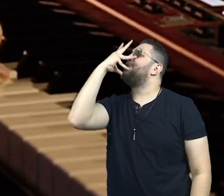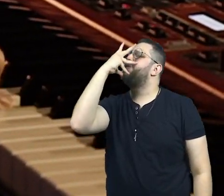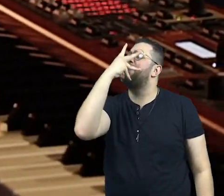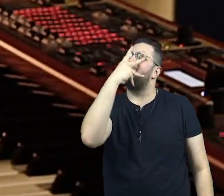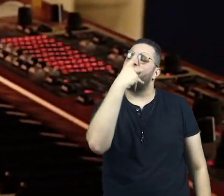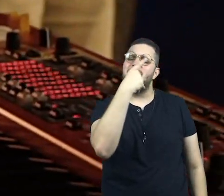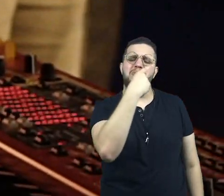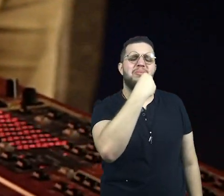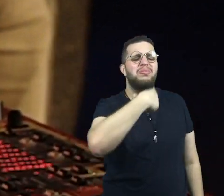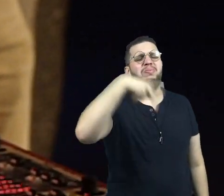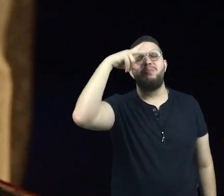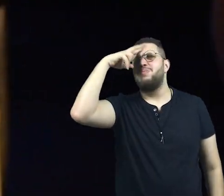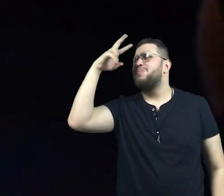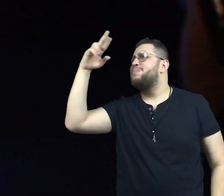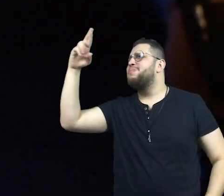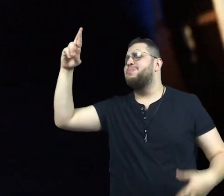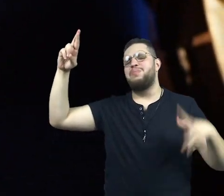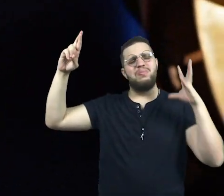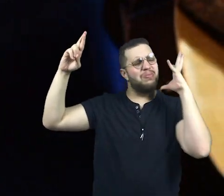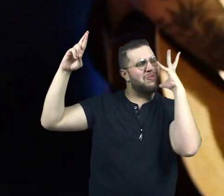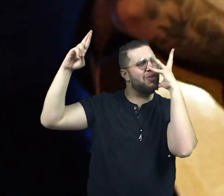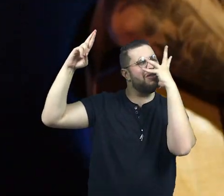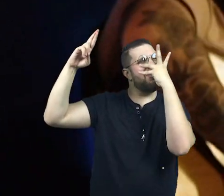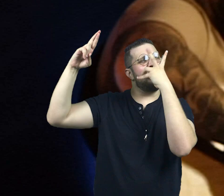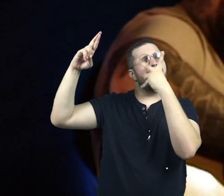és formoso.